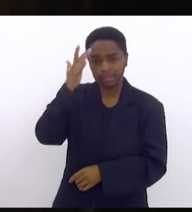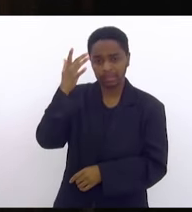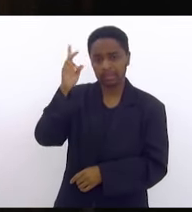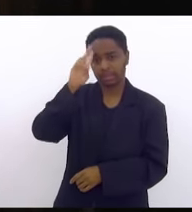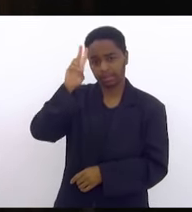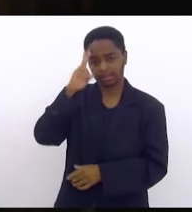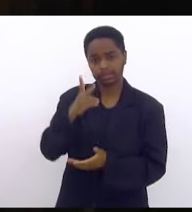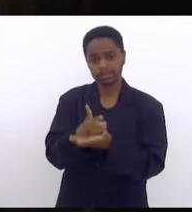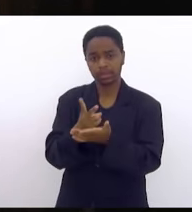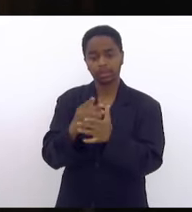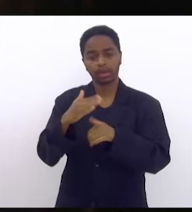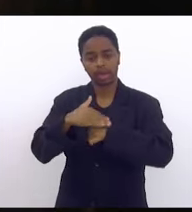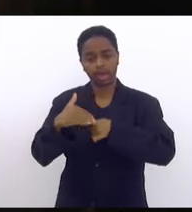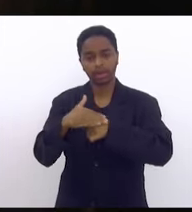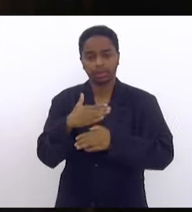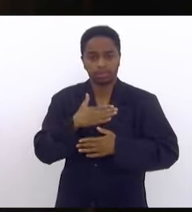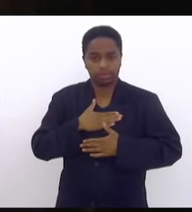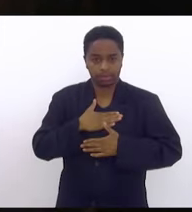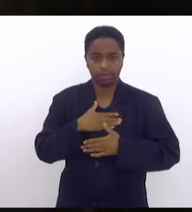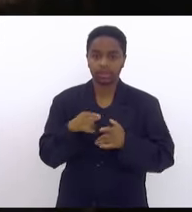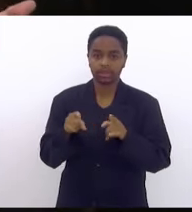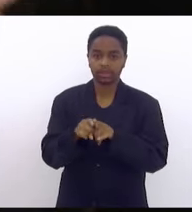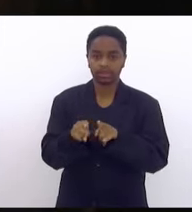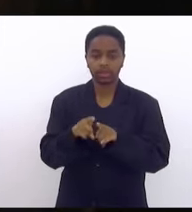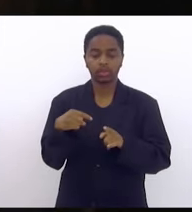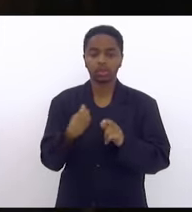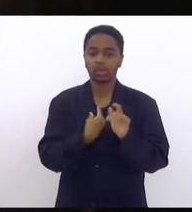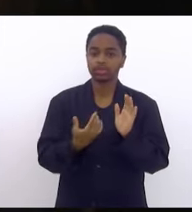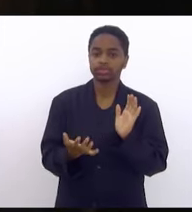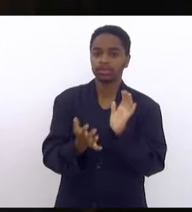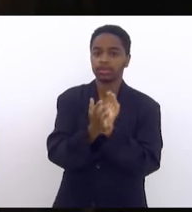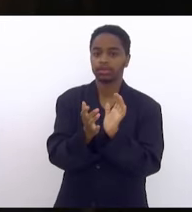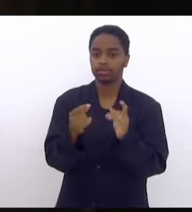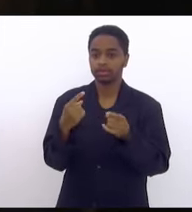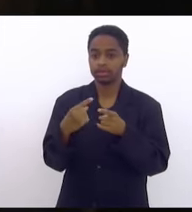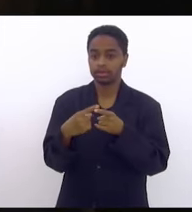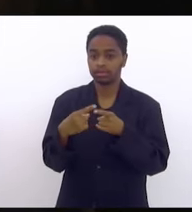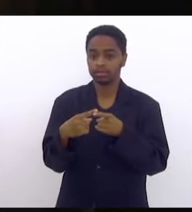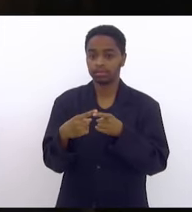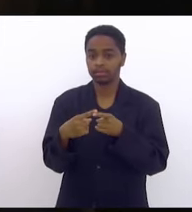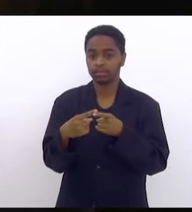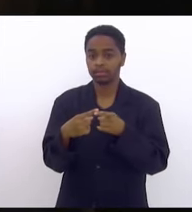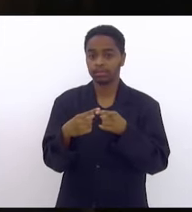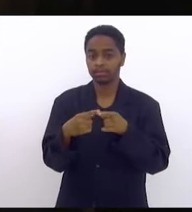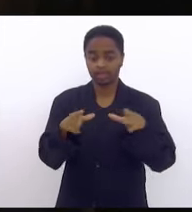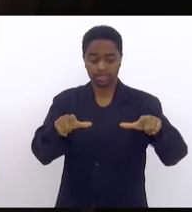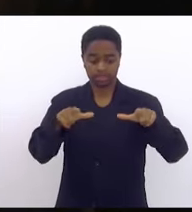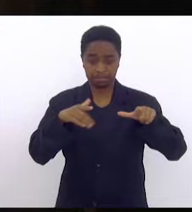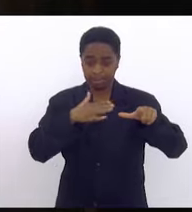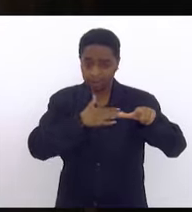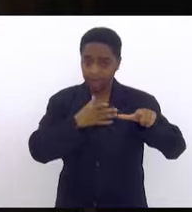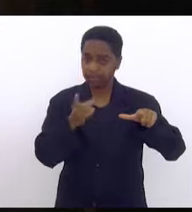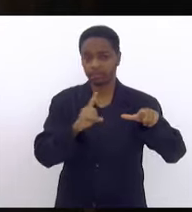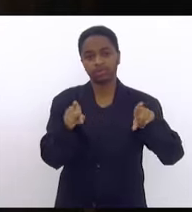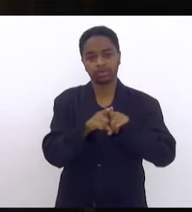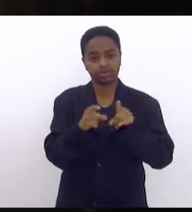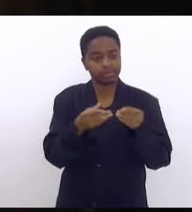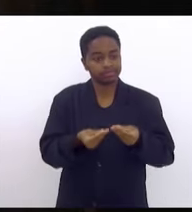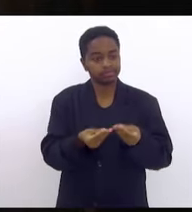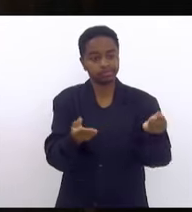esse carinho de Vossa Excelência com a minha pessoa, com toda a nossa equipe. E isso aqui, gente, não é para mim, não, isso aqui é para todos vocês, tá?